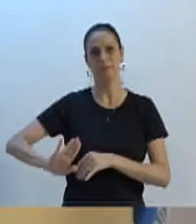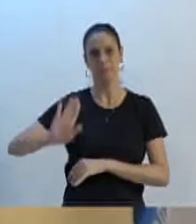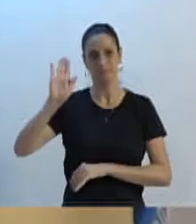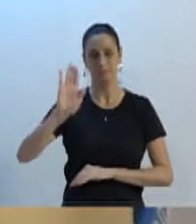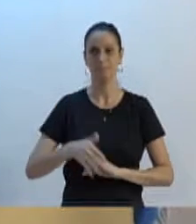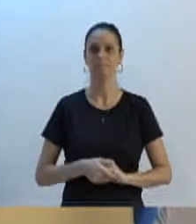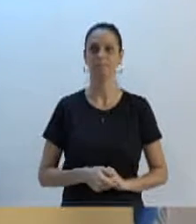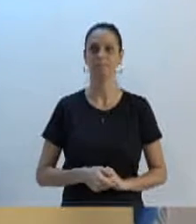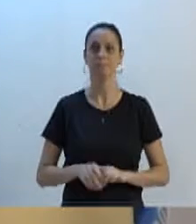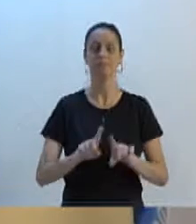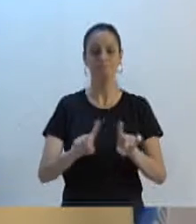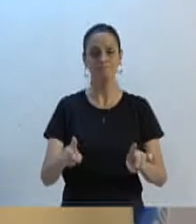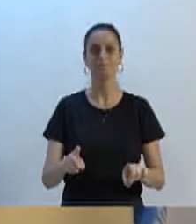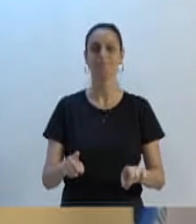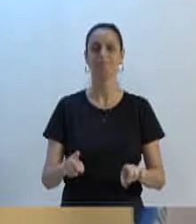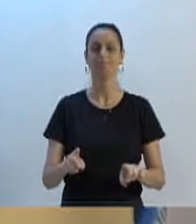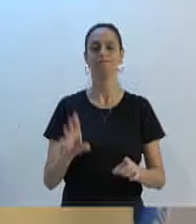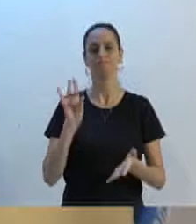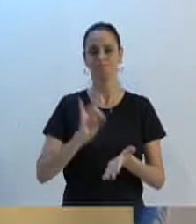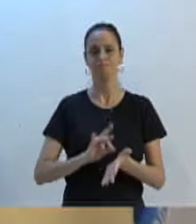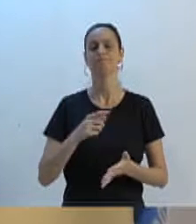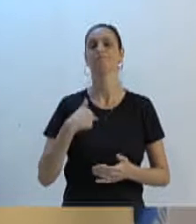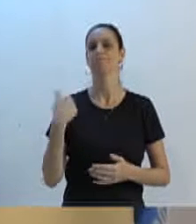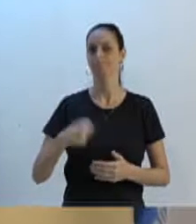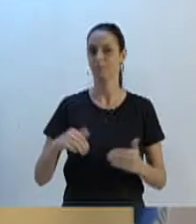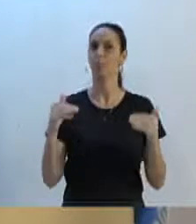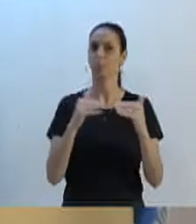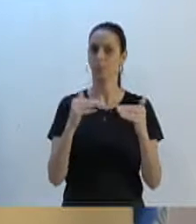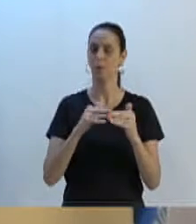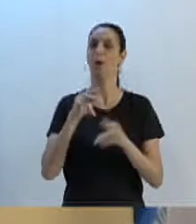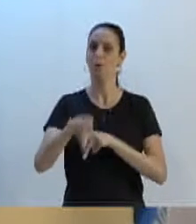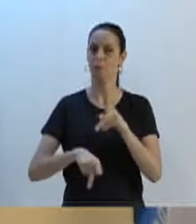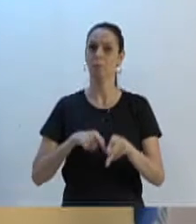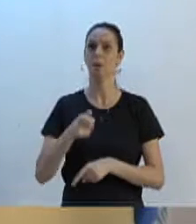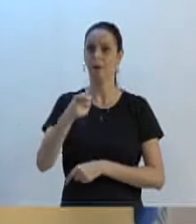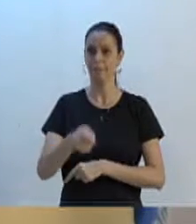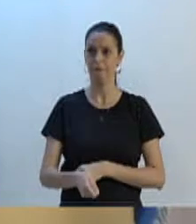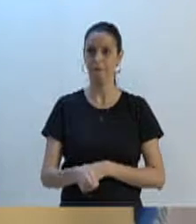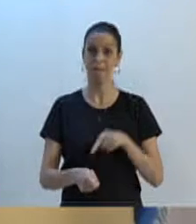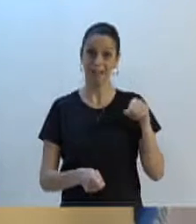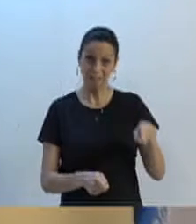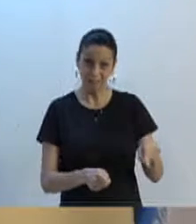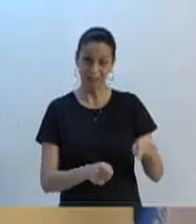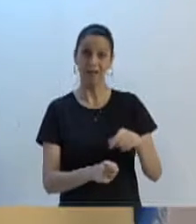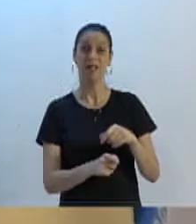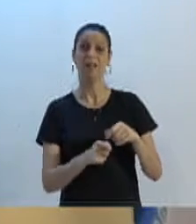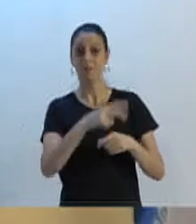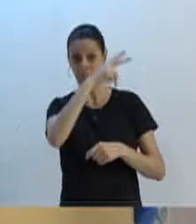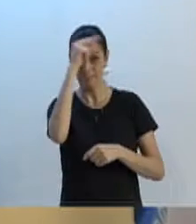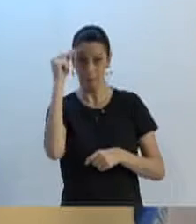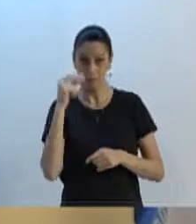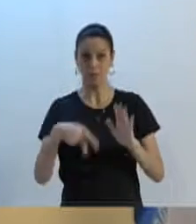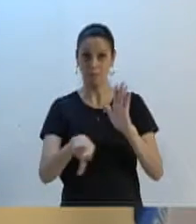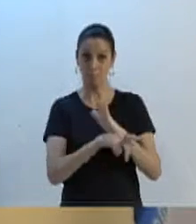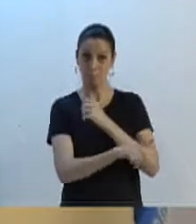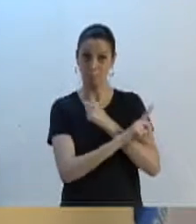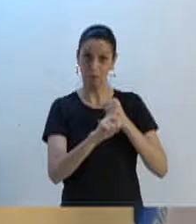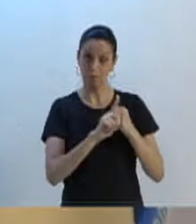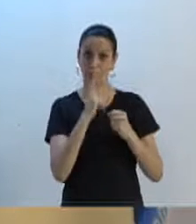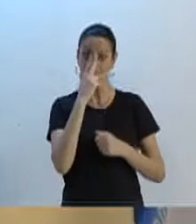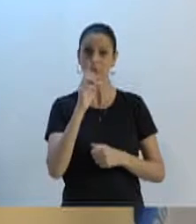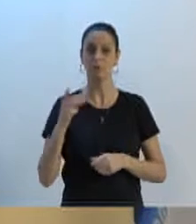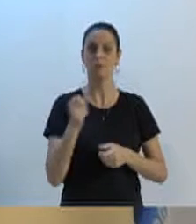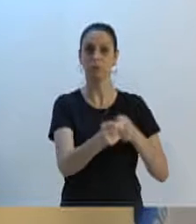infelizmente os senhores têm que concordar com a população que afirma que a intendência do garcia só serve para cabide de emprego